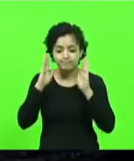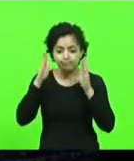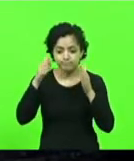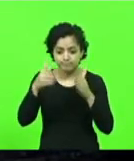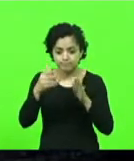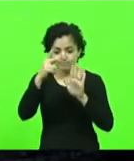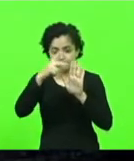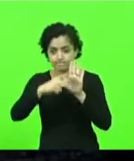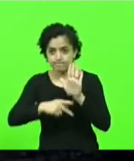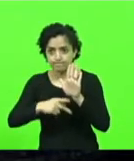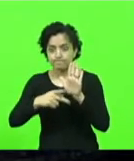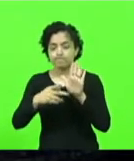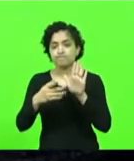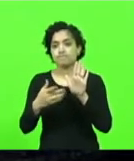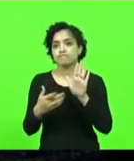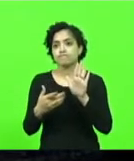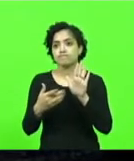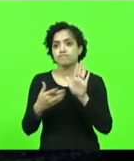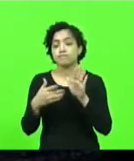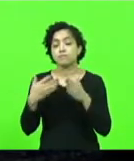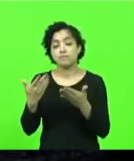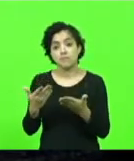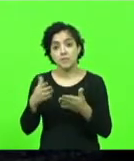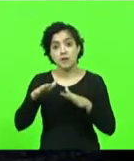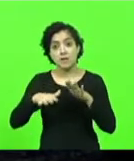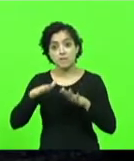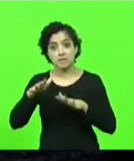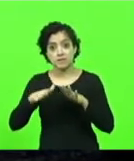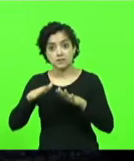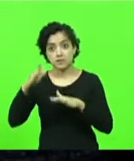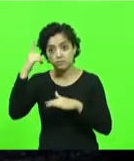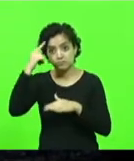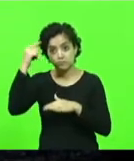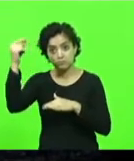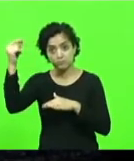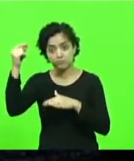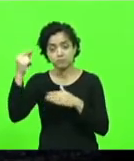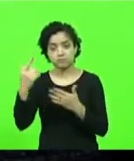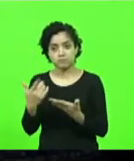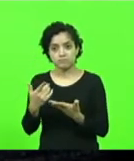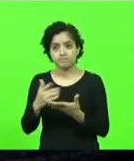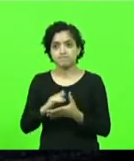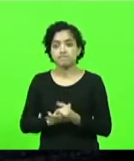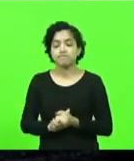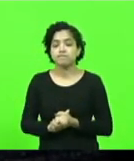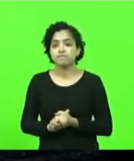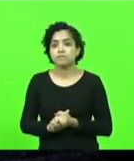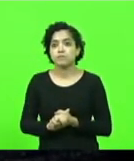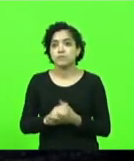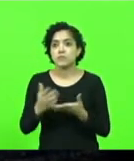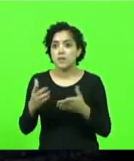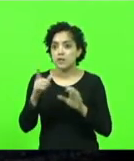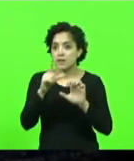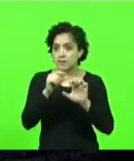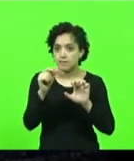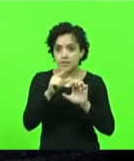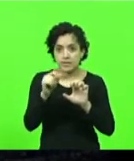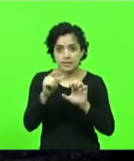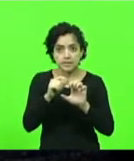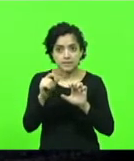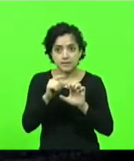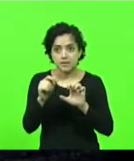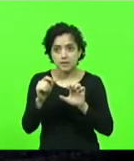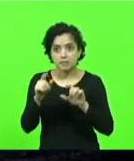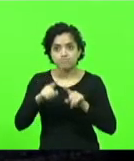espremido entre as margens do Lago apesar da vocação o oceano empreender não é passe de